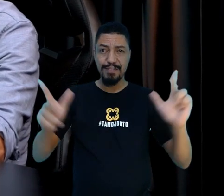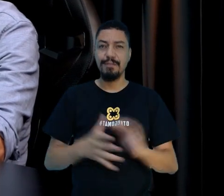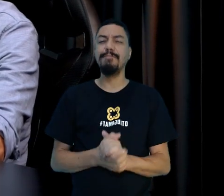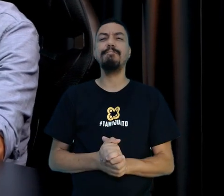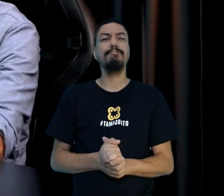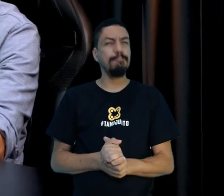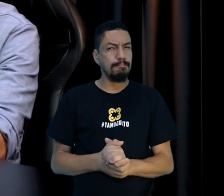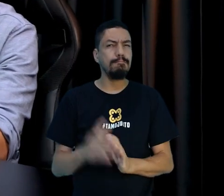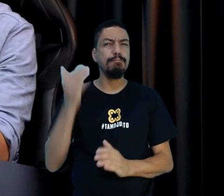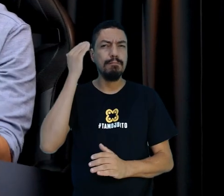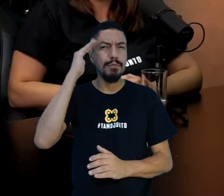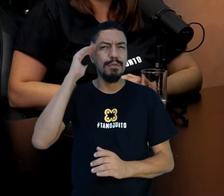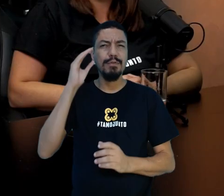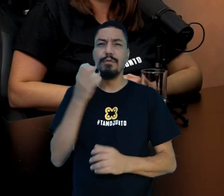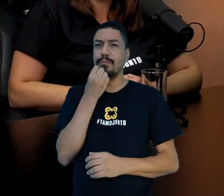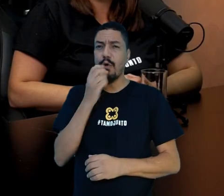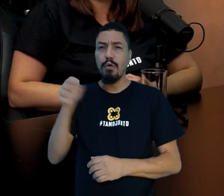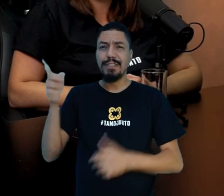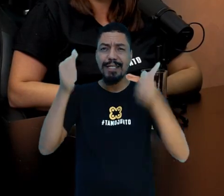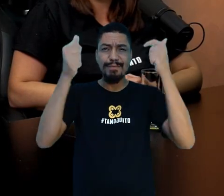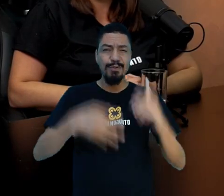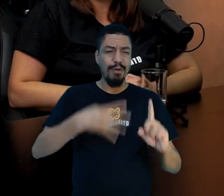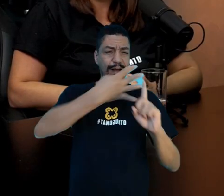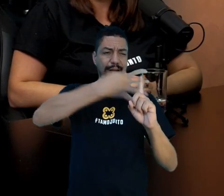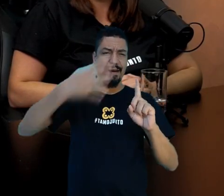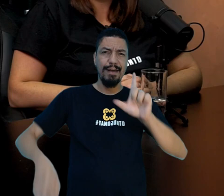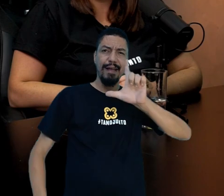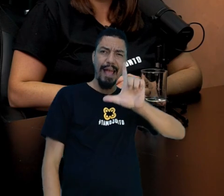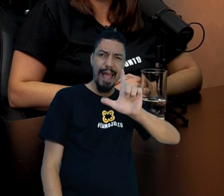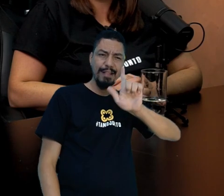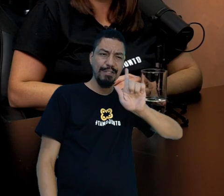Show Diga. demais. E Yurinha, aproveitando que você falou dessa sigla, né?